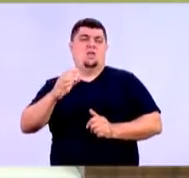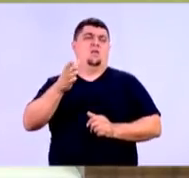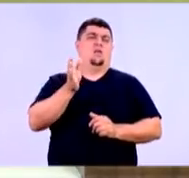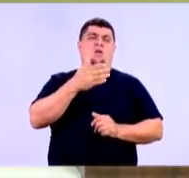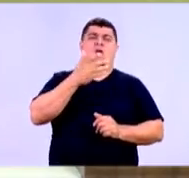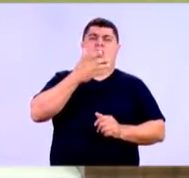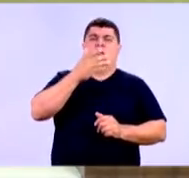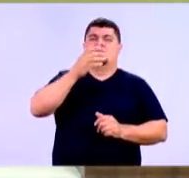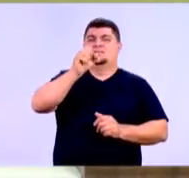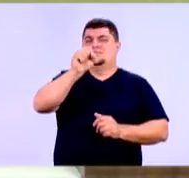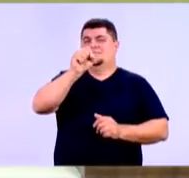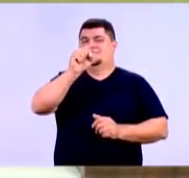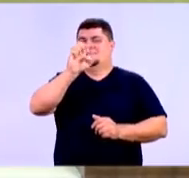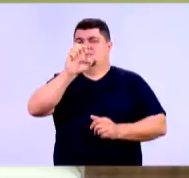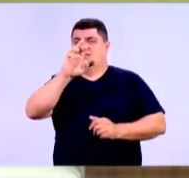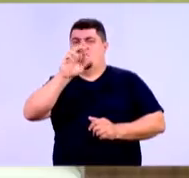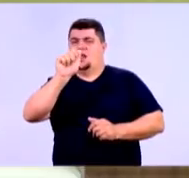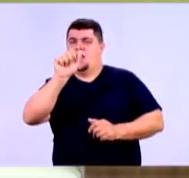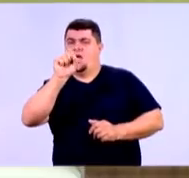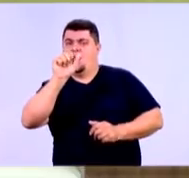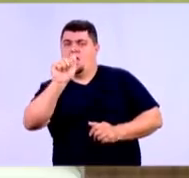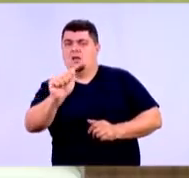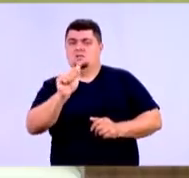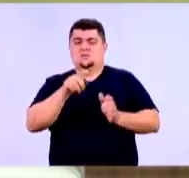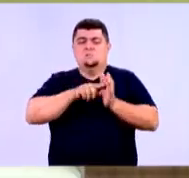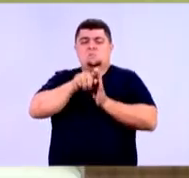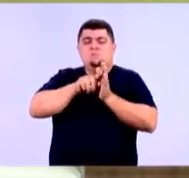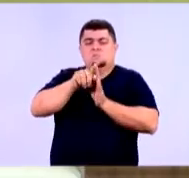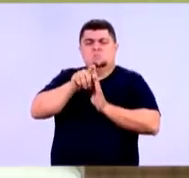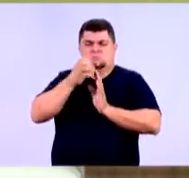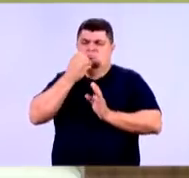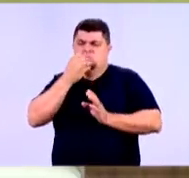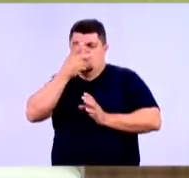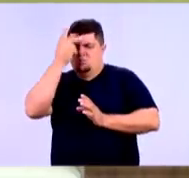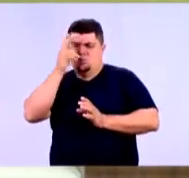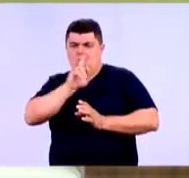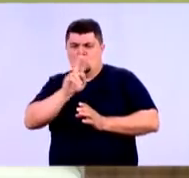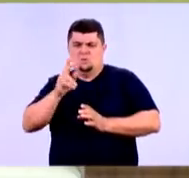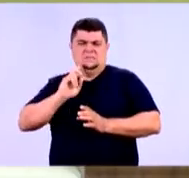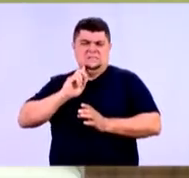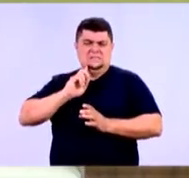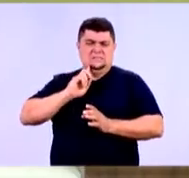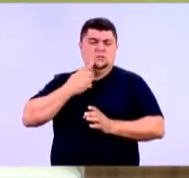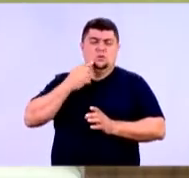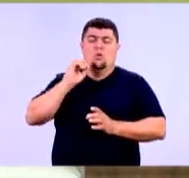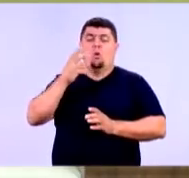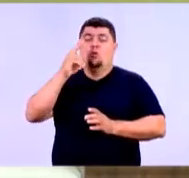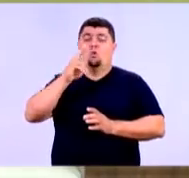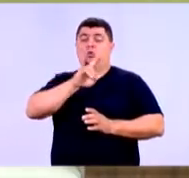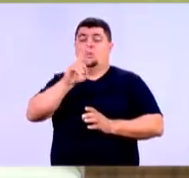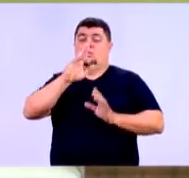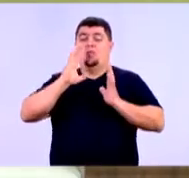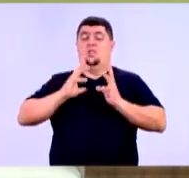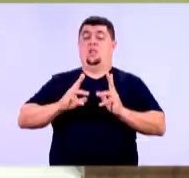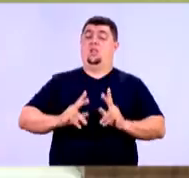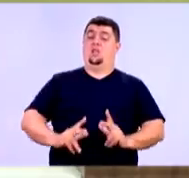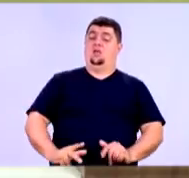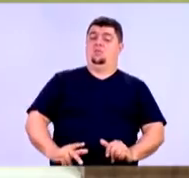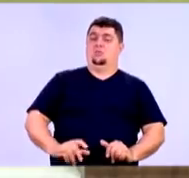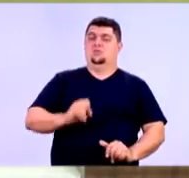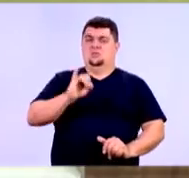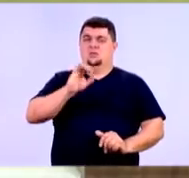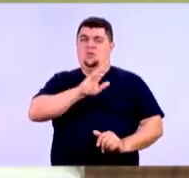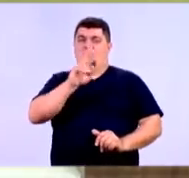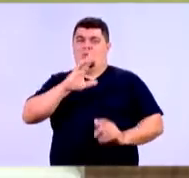instituições financeiras, como foi apresentado. E hoje em dia isso é tudo muito rápido, isso é feito de forma automática pelo sistema da empresa. Quando você